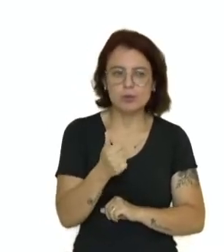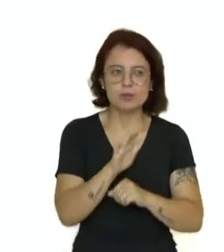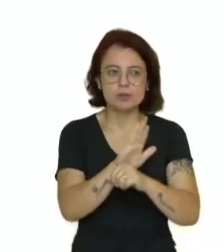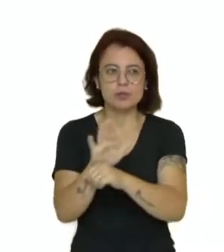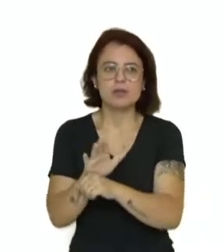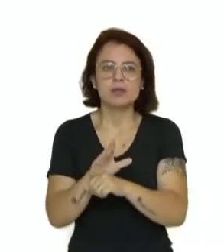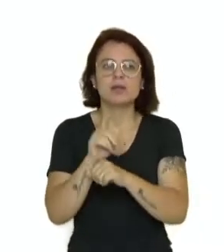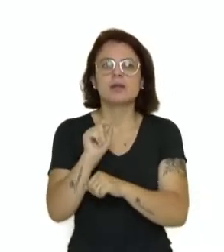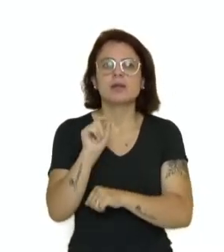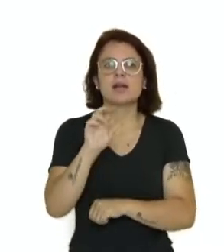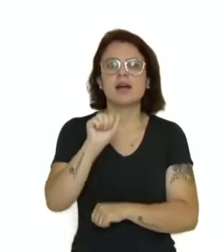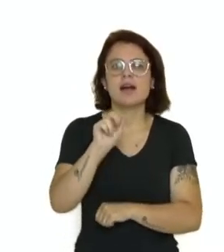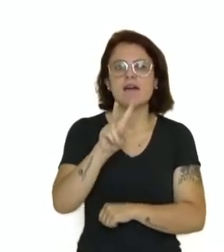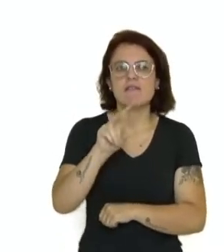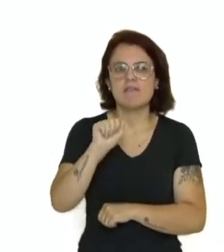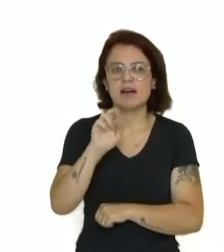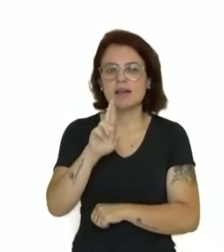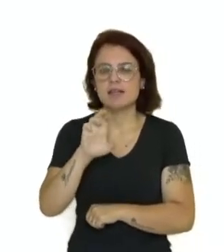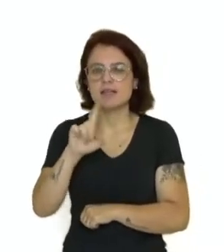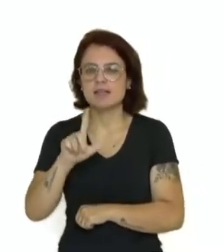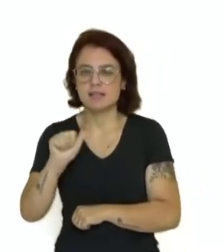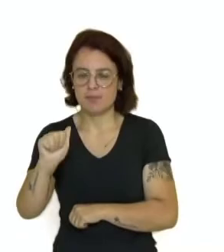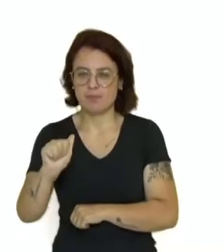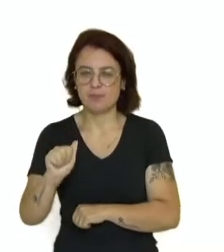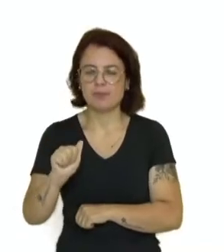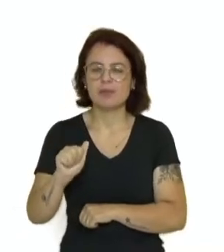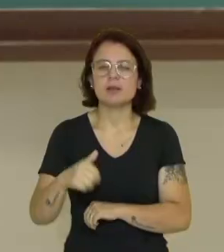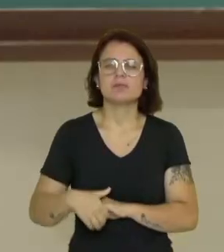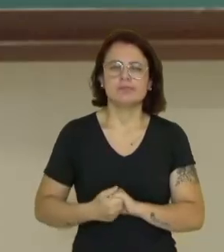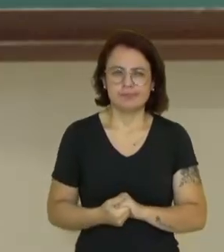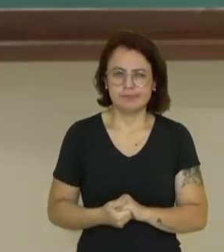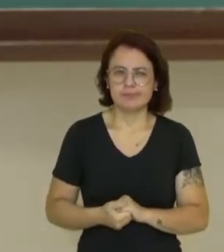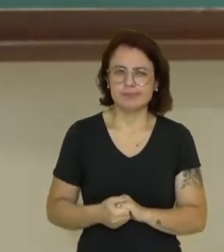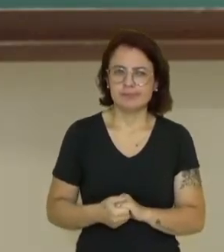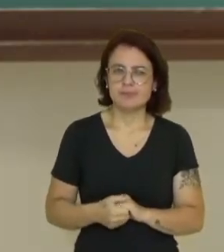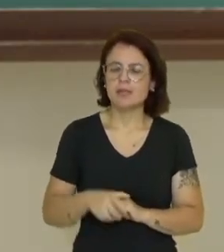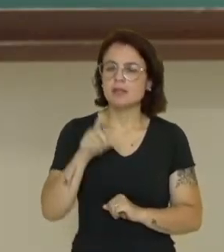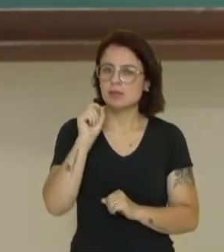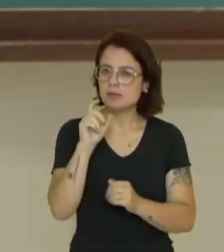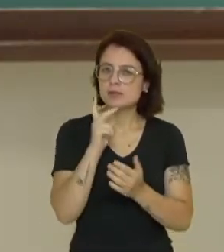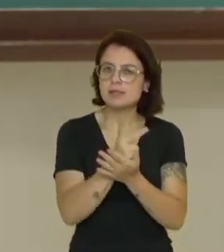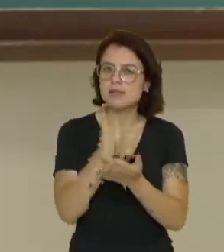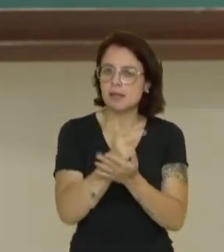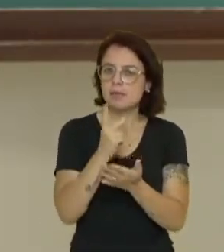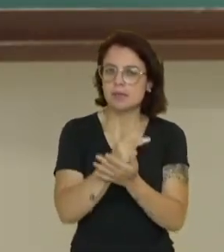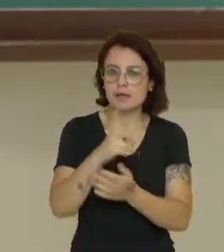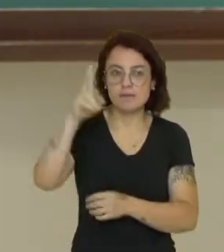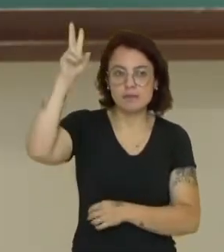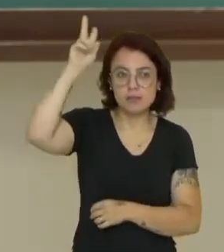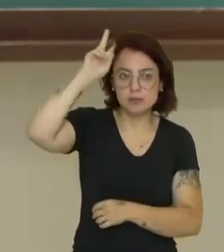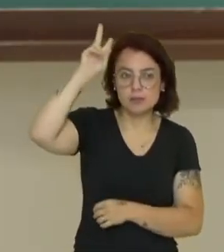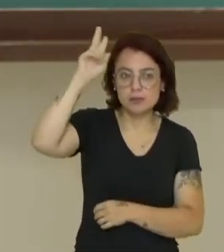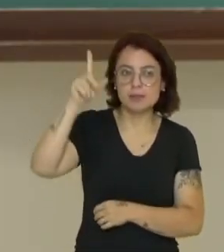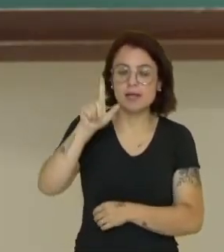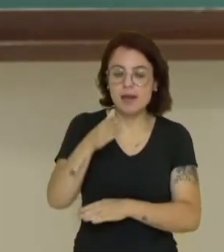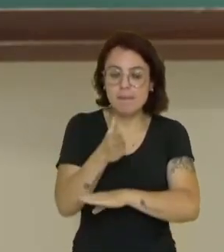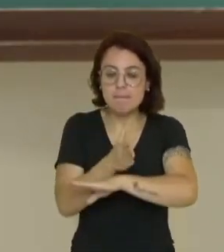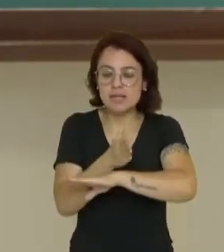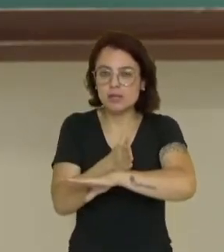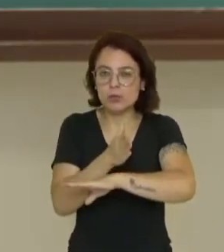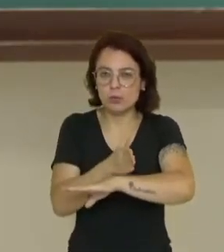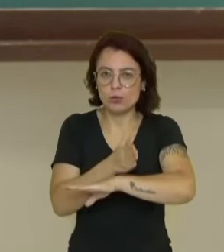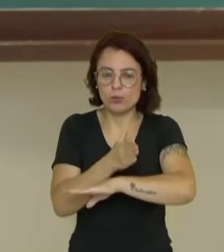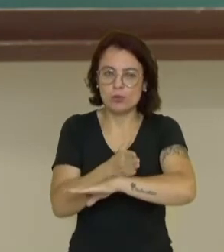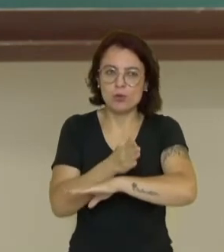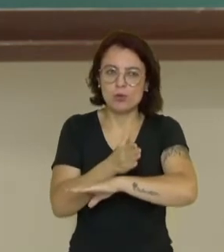no vício da avareza. Então, assim, a virtude é sempre o meio, né? A justa medida, o justo